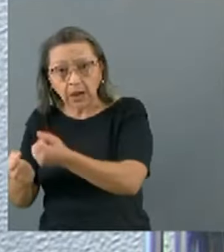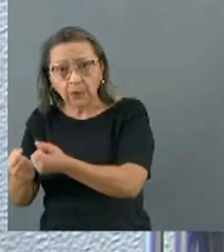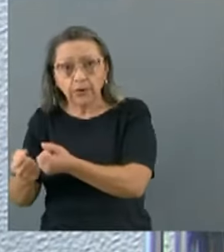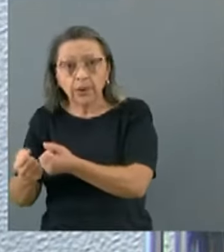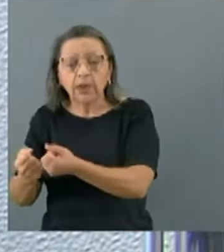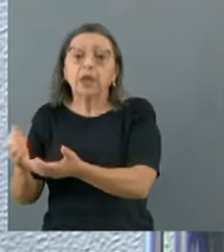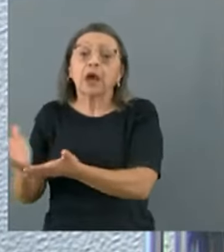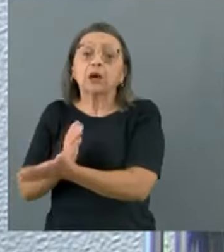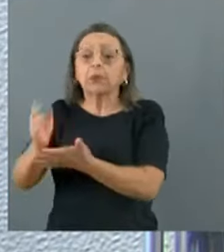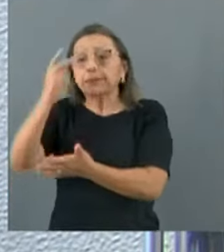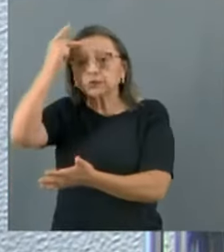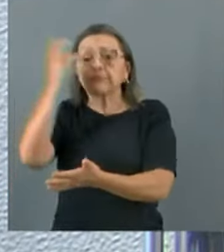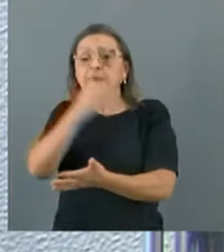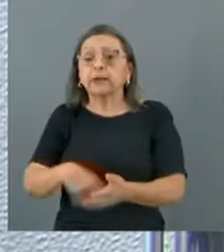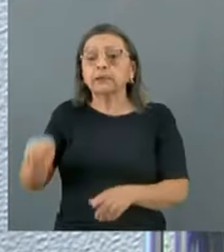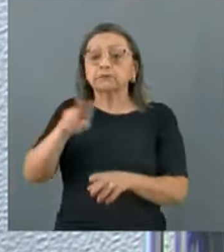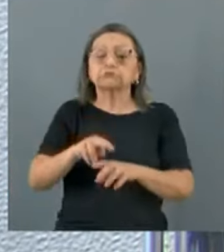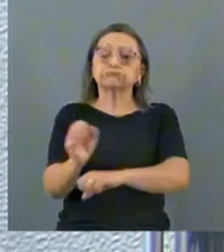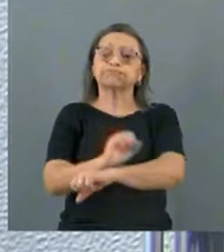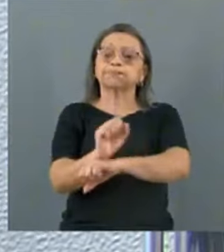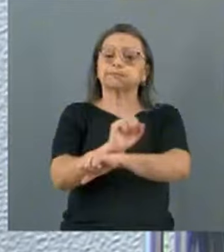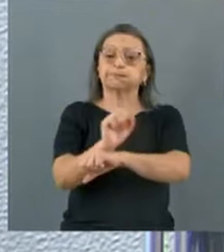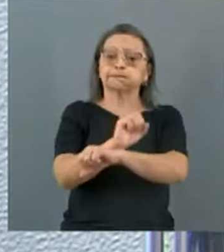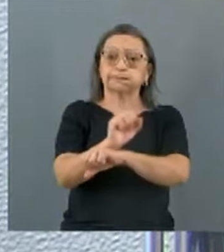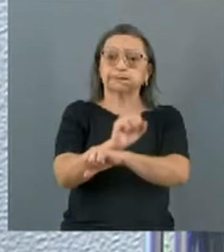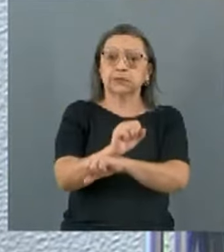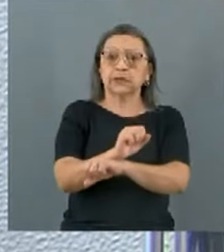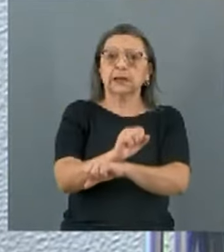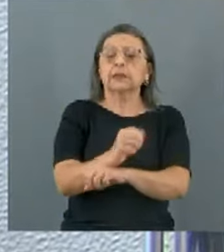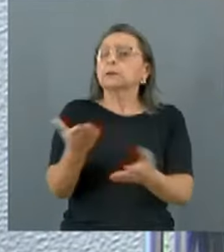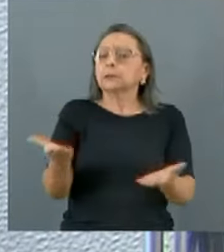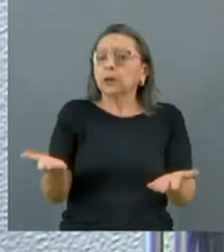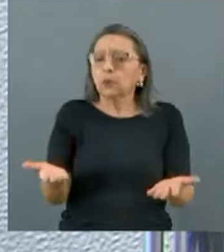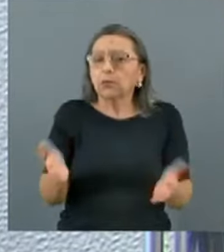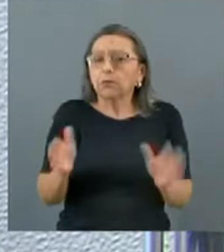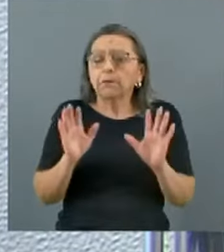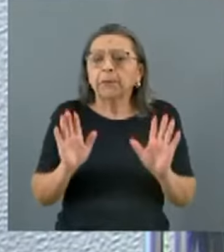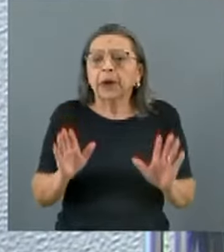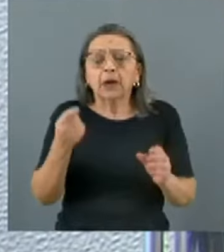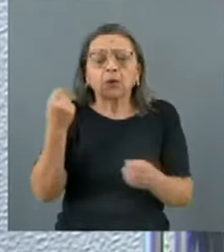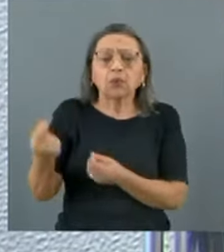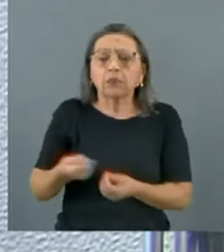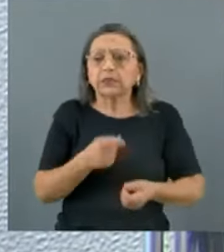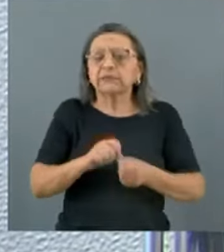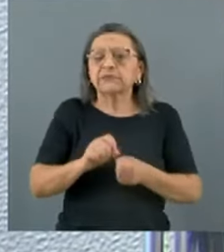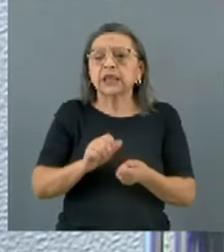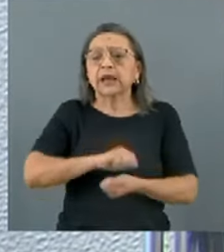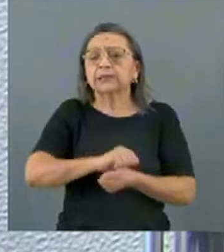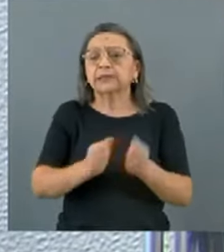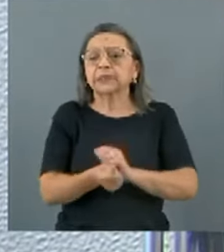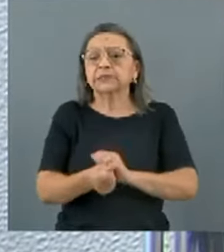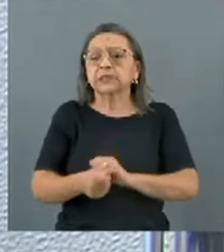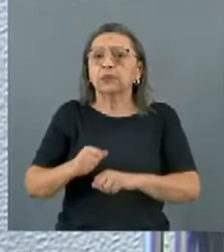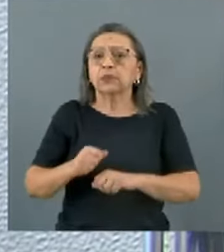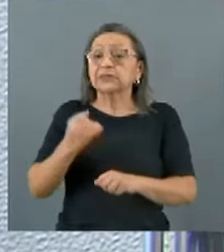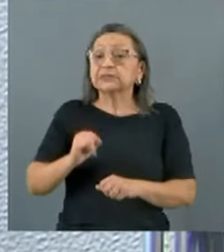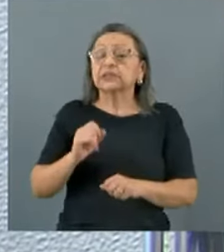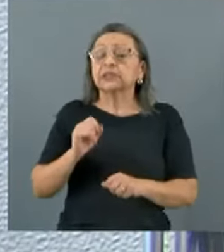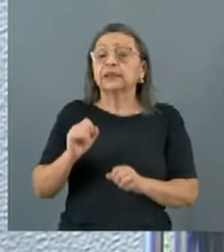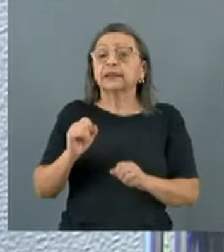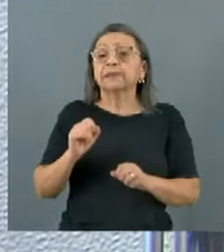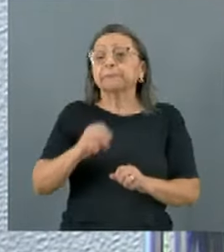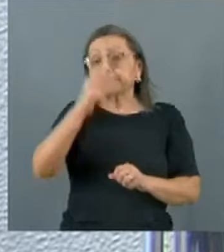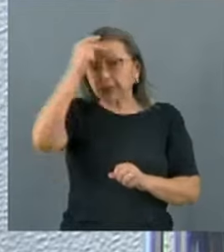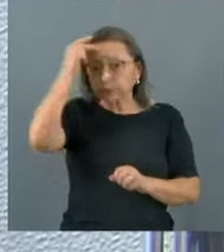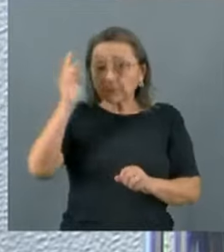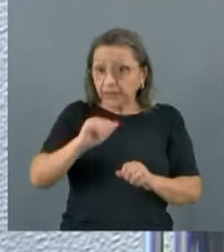alguém vai dirigir o carro dela. Para que é que a senadora Mara Gabrilli vai fazer uma adaptação no carro se quem vai dirigir não precisa